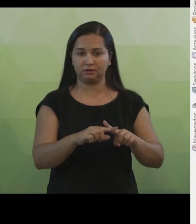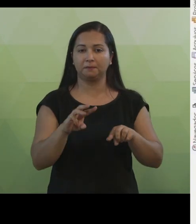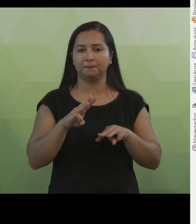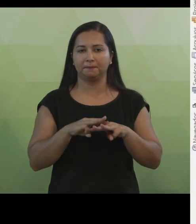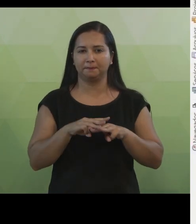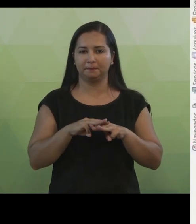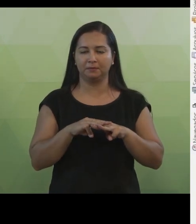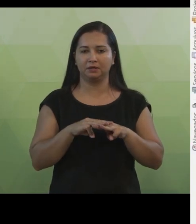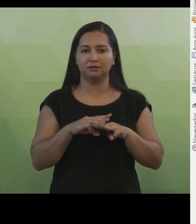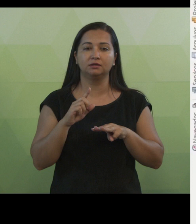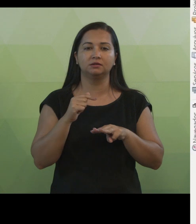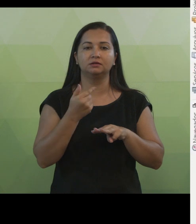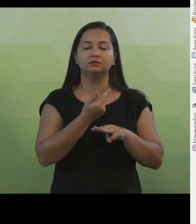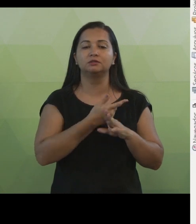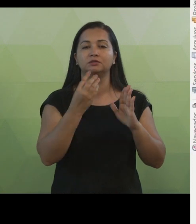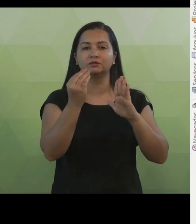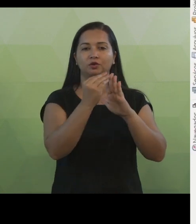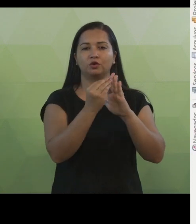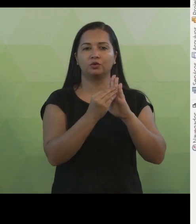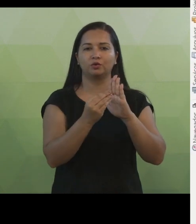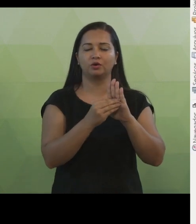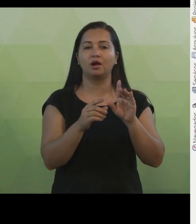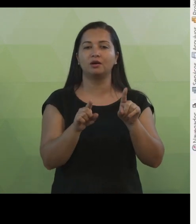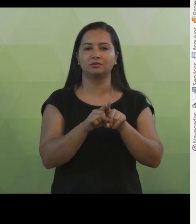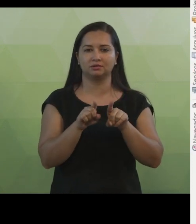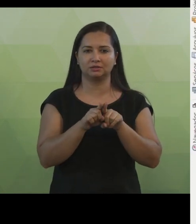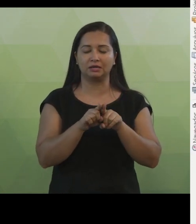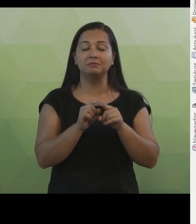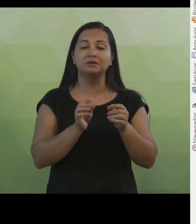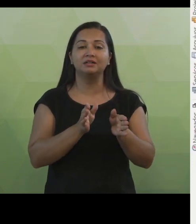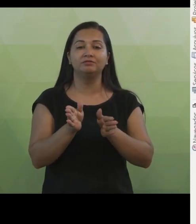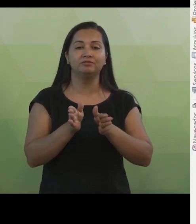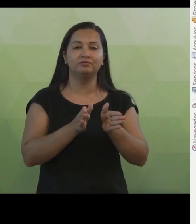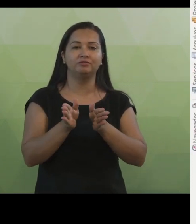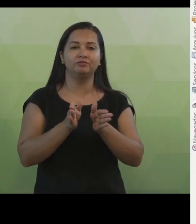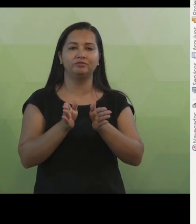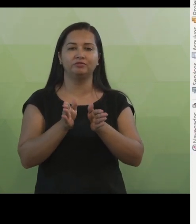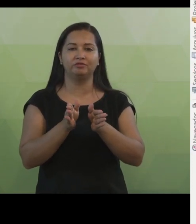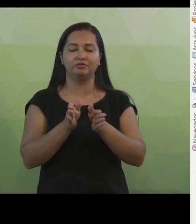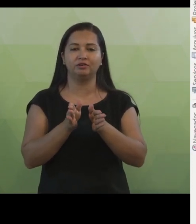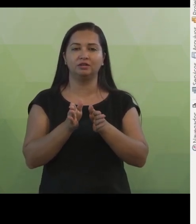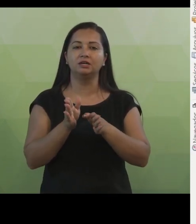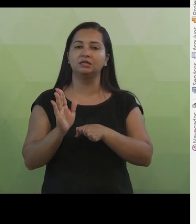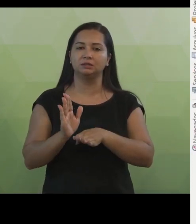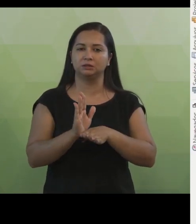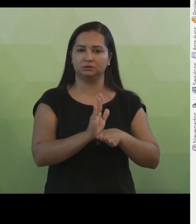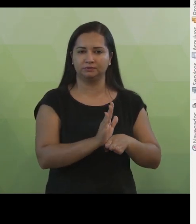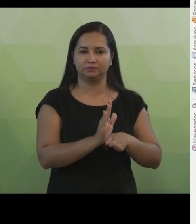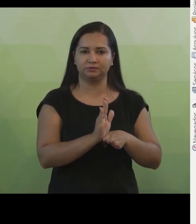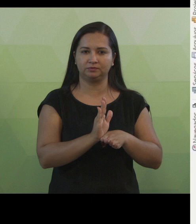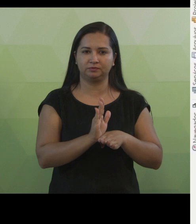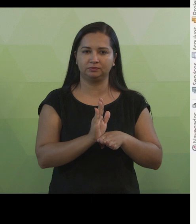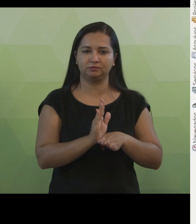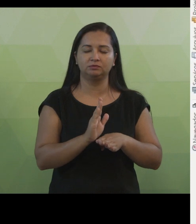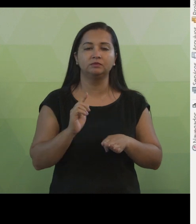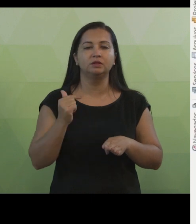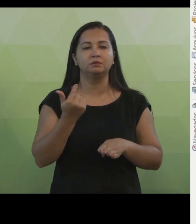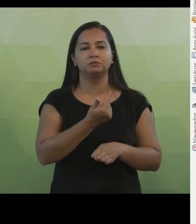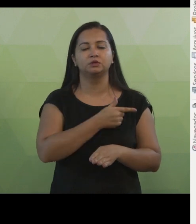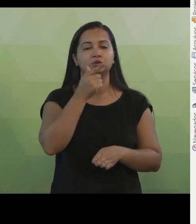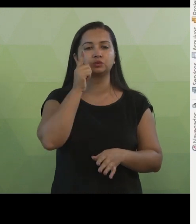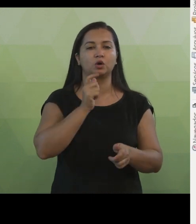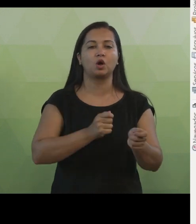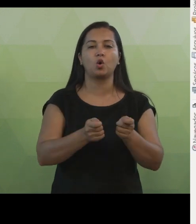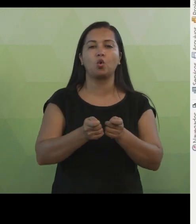Vamos fazer aqui um exemplo desse código while. Por exemplo, uma tabuada. Vamos fazer